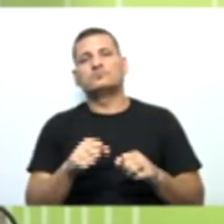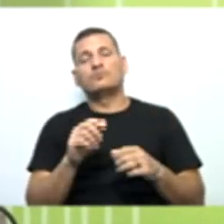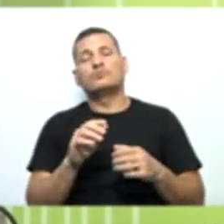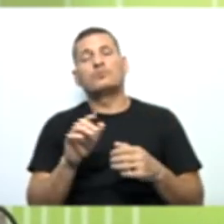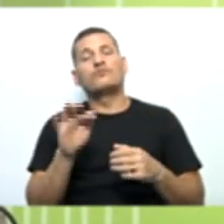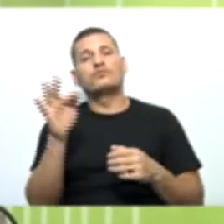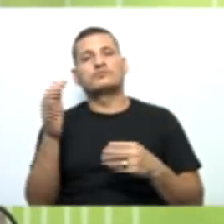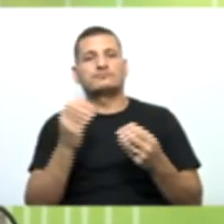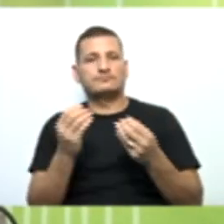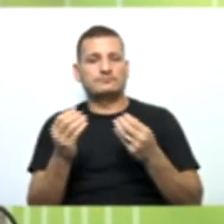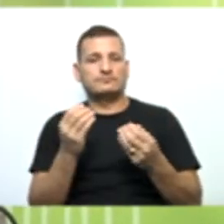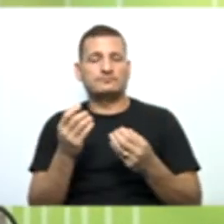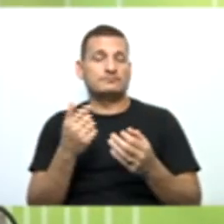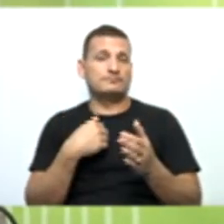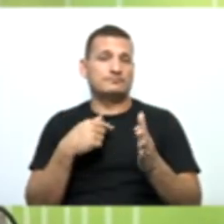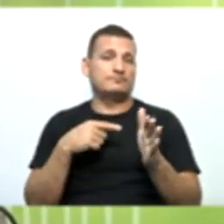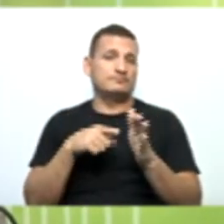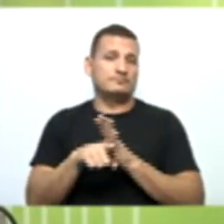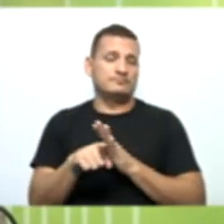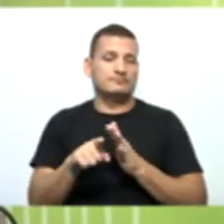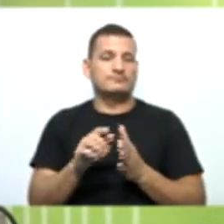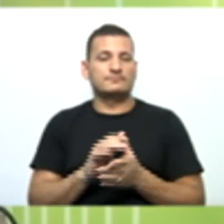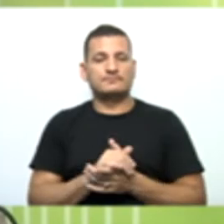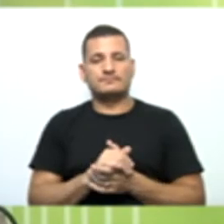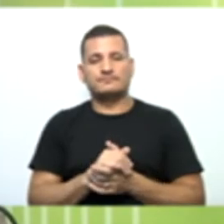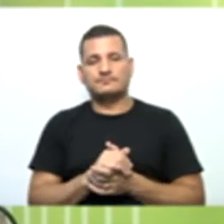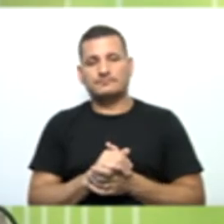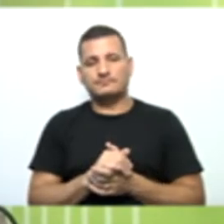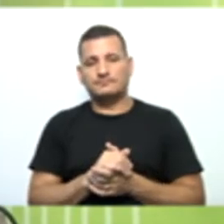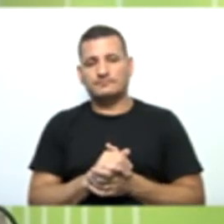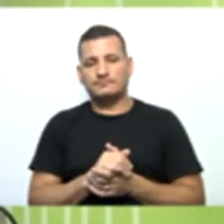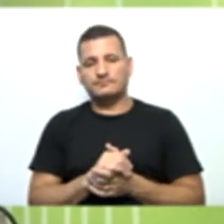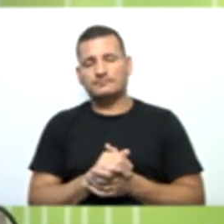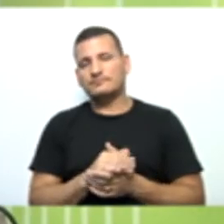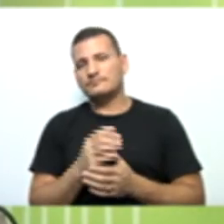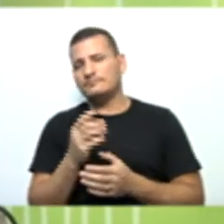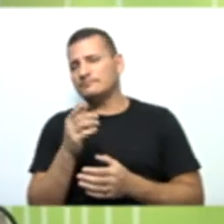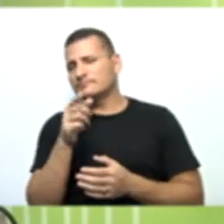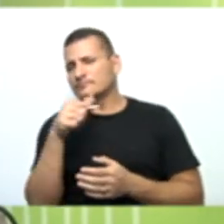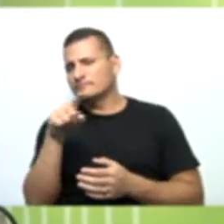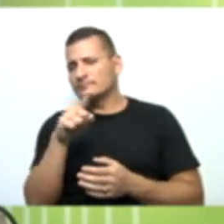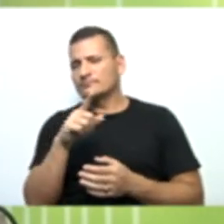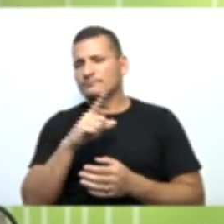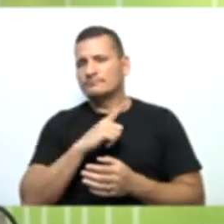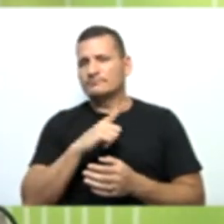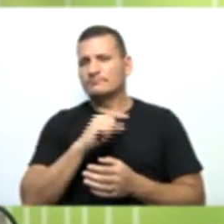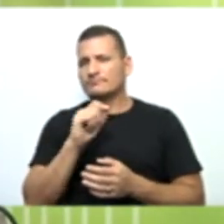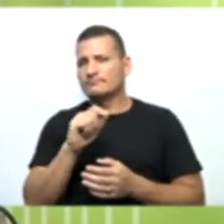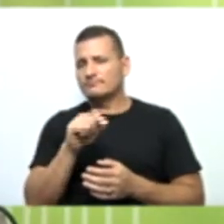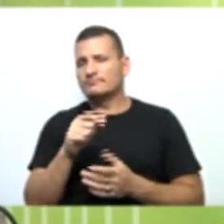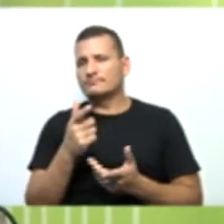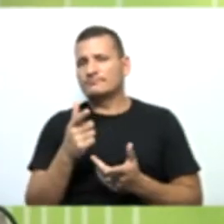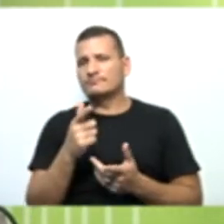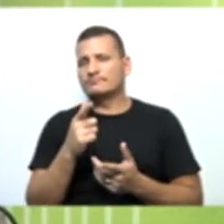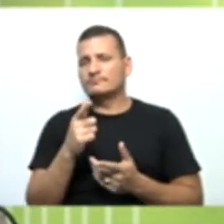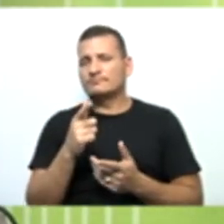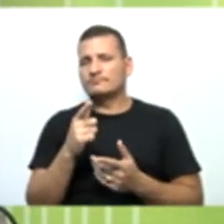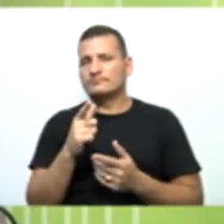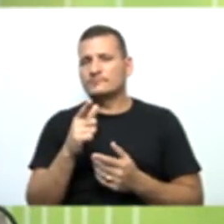vocês, se eu pegar e falar assim, ó, gente, ó, vocês vão ter uma missão de fazer um sistema